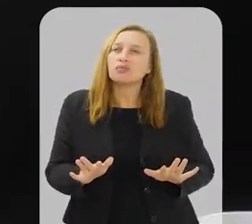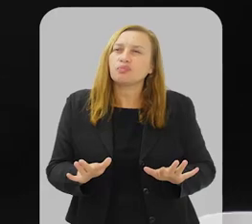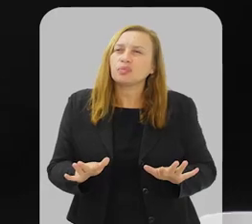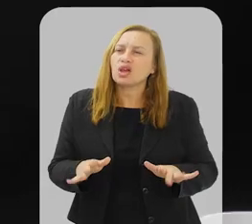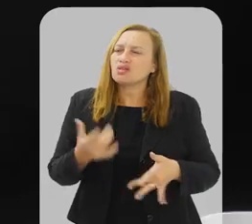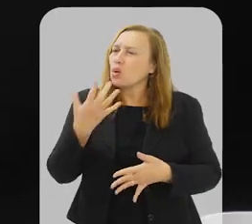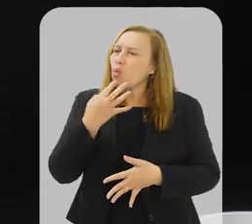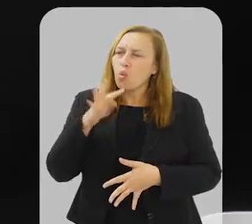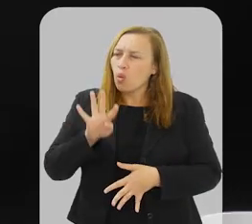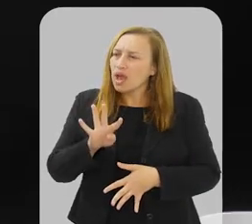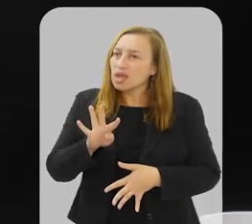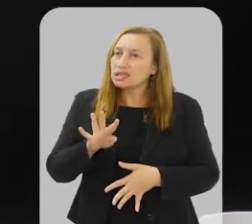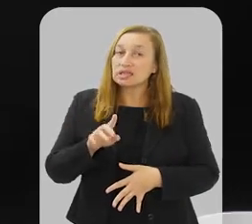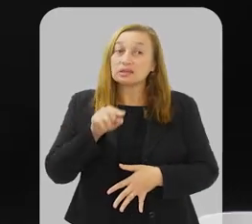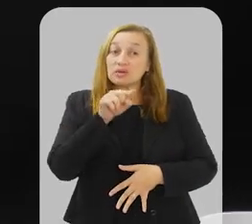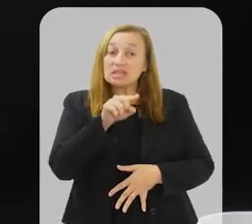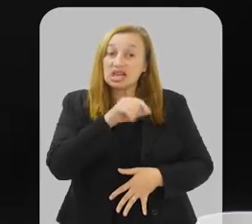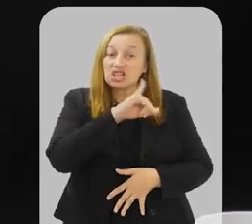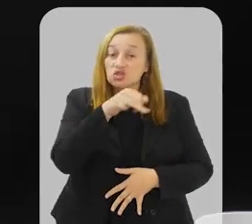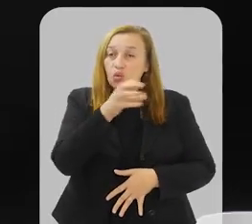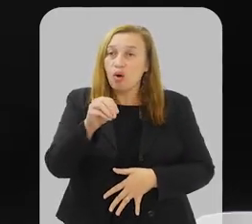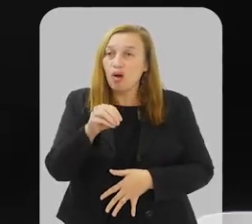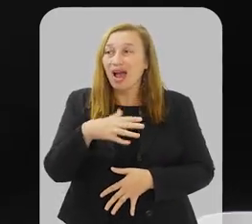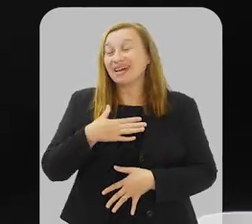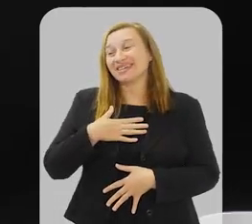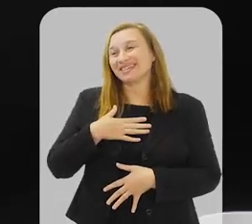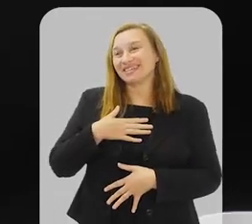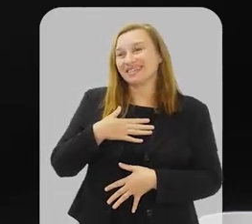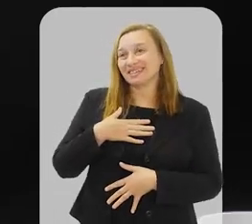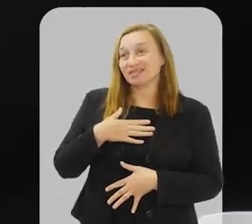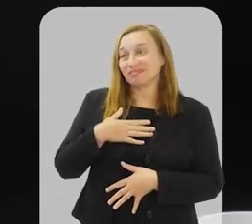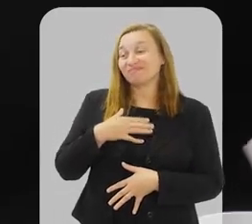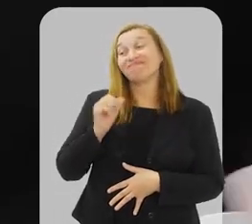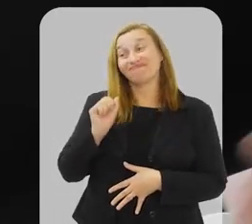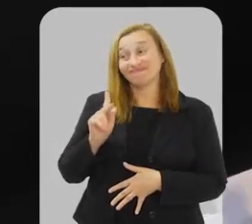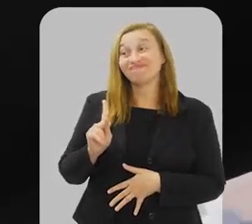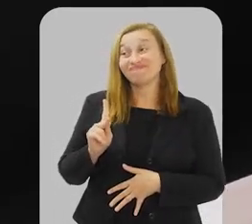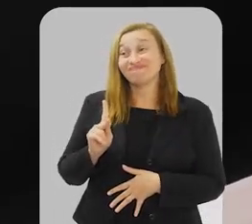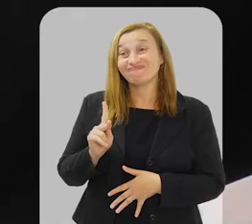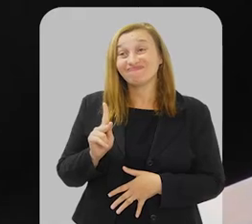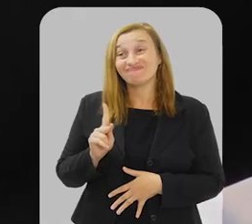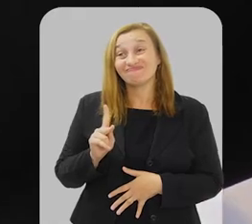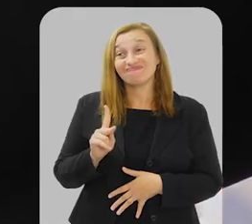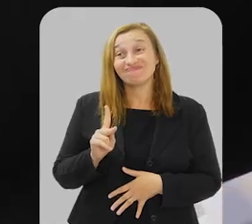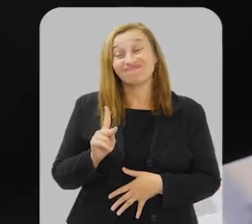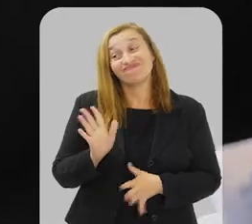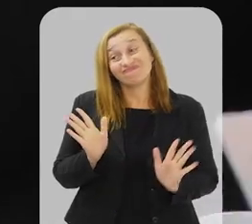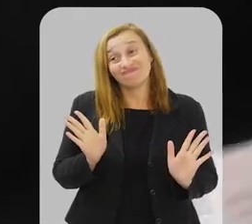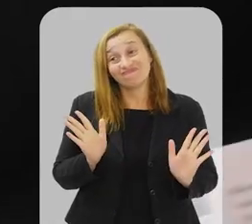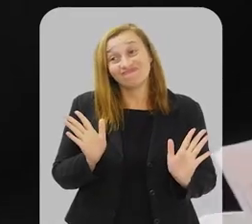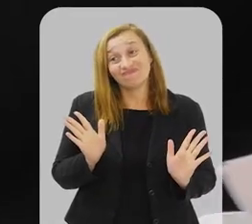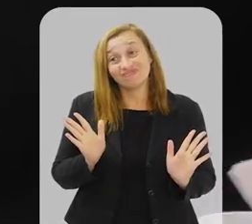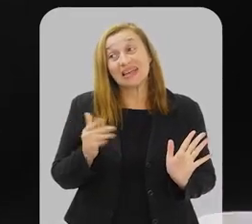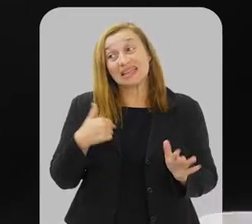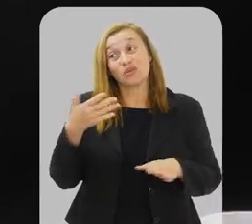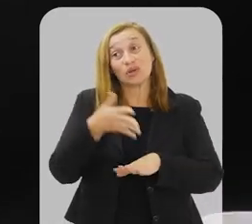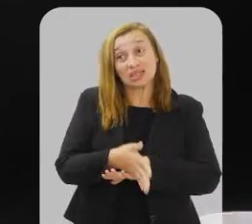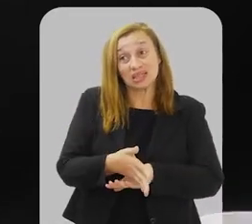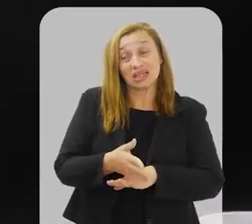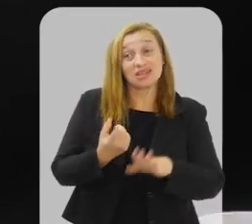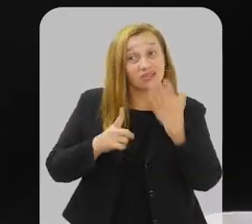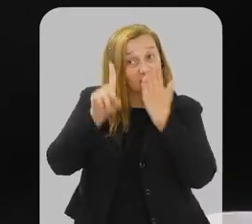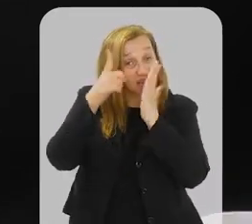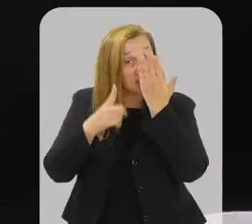falei mas quem é esse pequenininho F mas você não conhece não esse é o Joãozinho 30 aí eu falei ah ok então pode dizer que